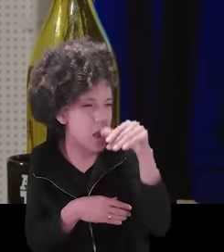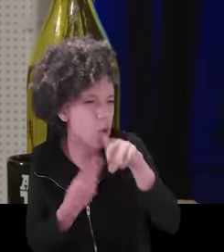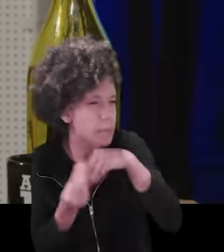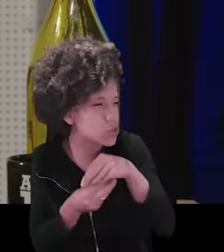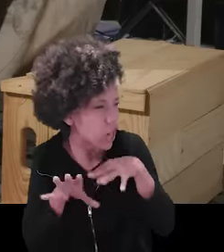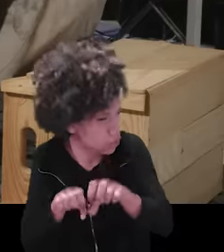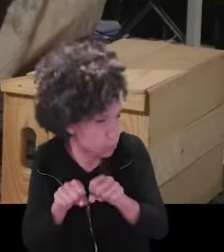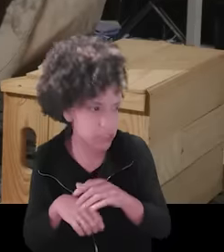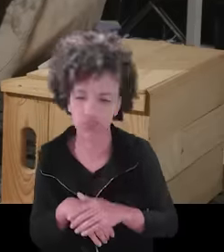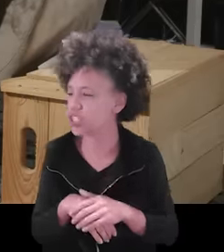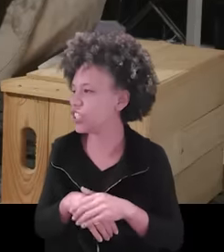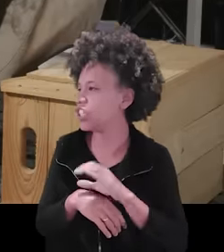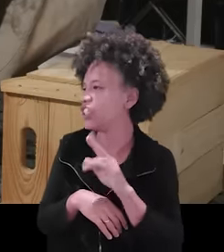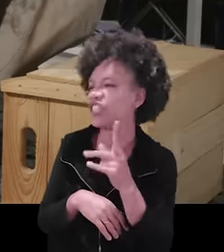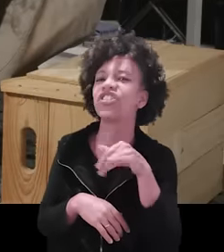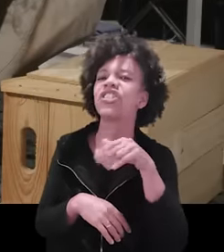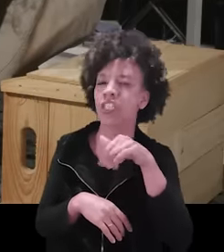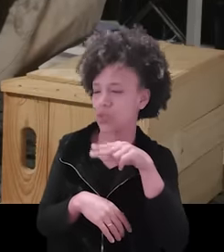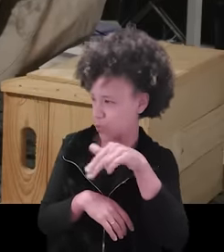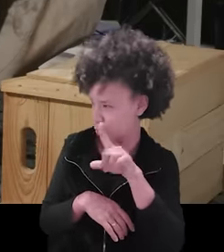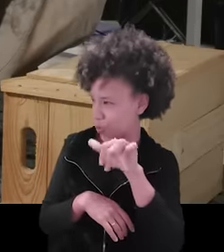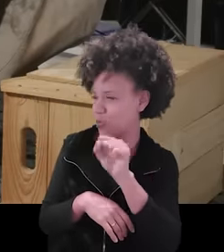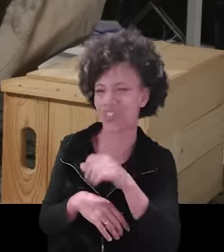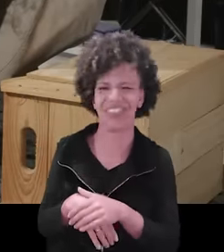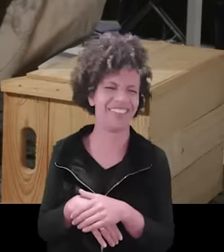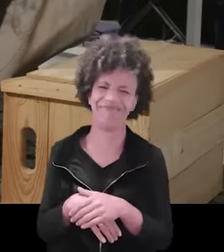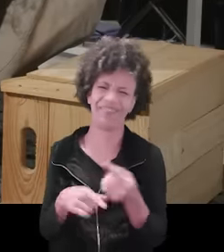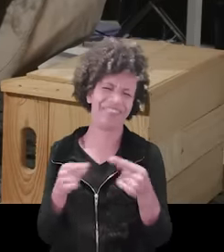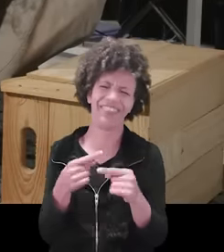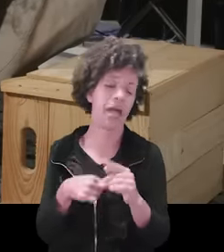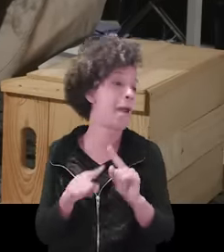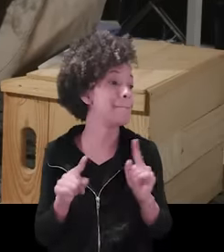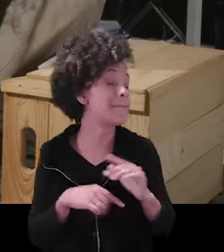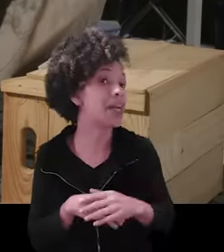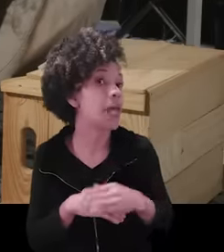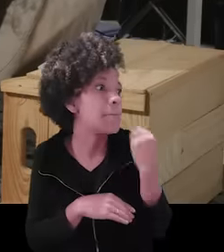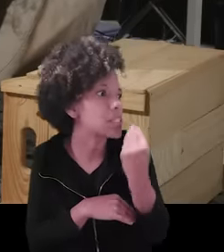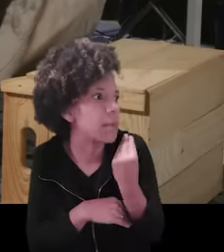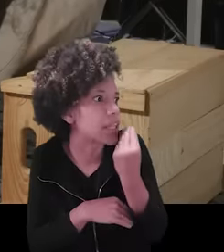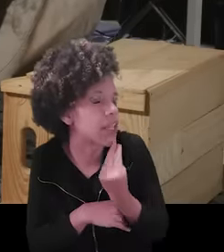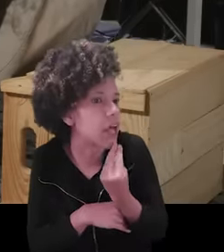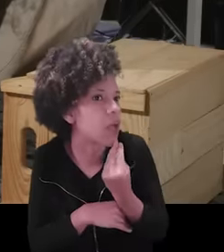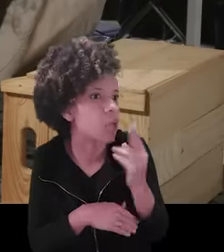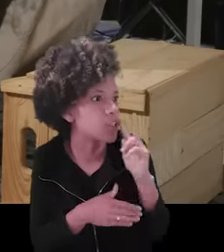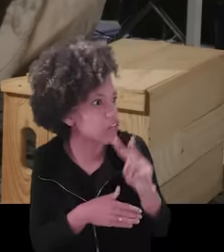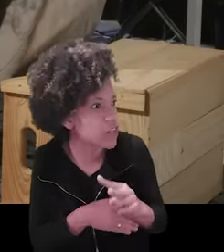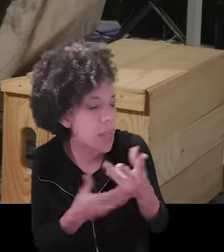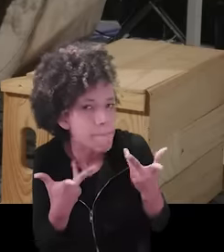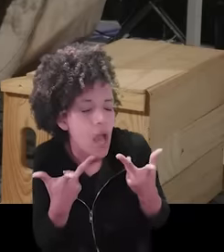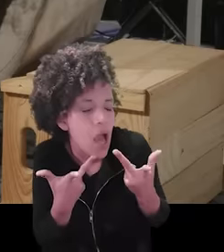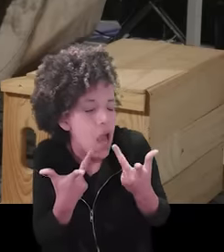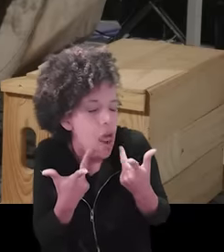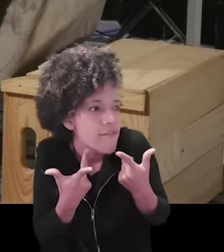massa não sei dizer que ele mudou cada vez mais para eles experimentarem e aí quando